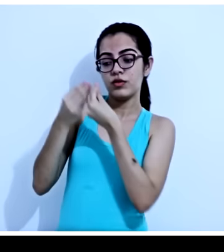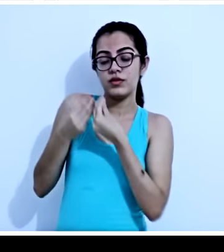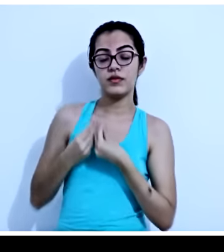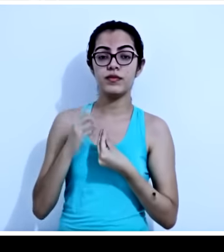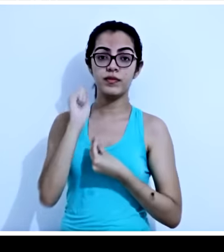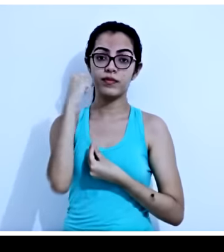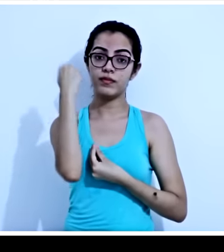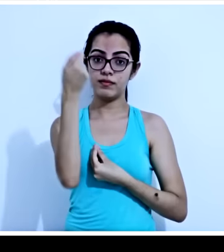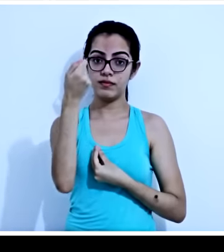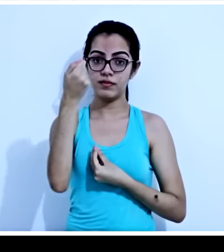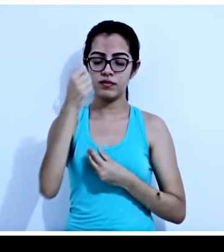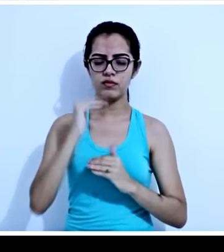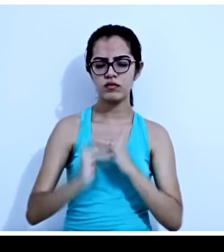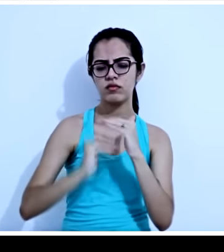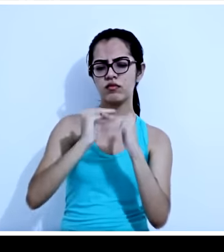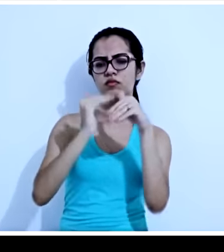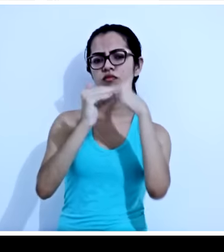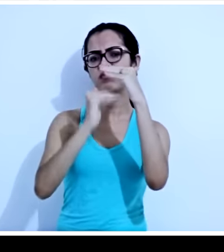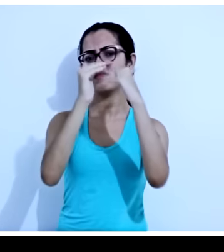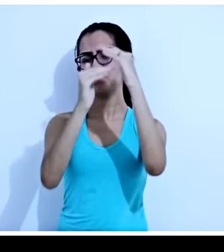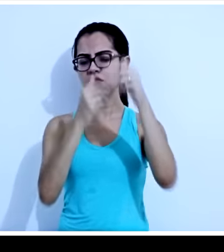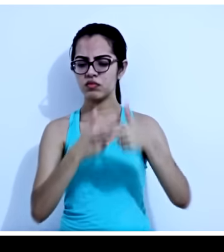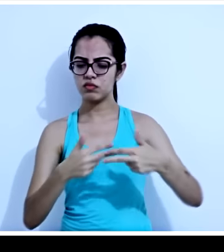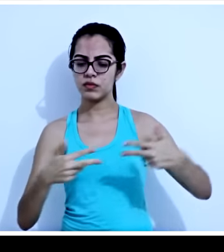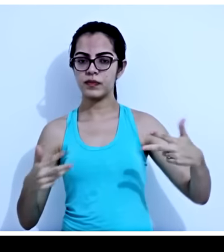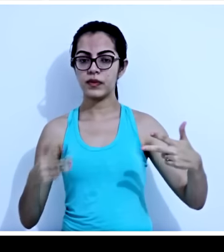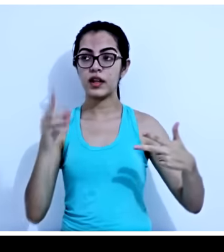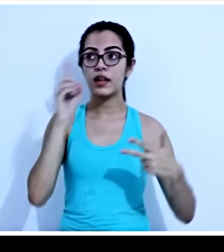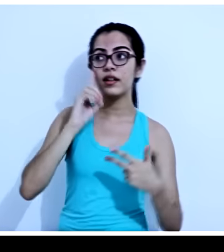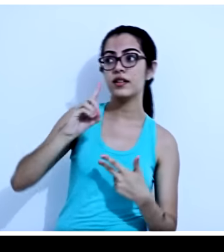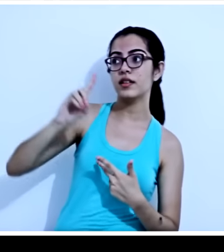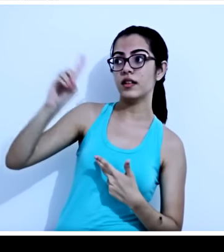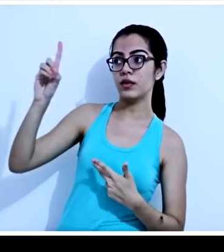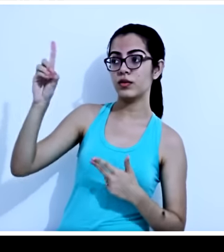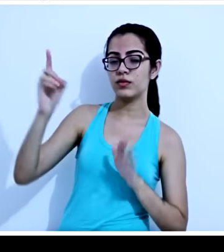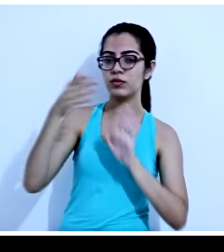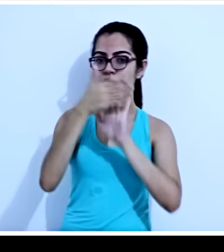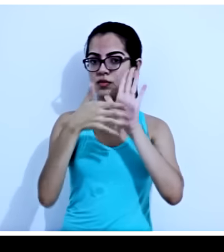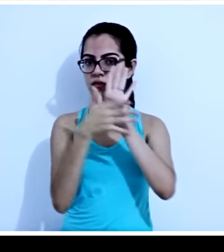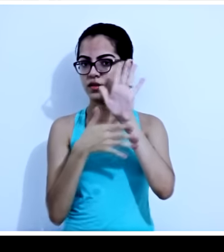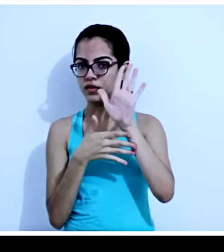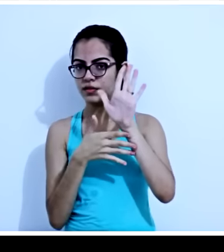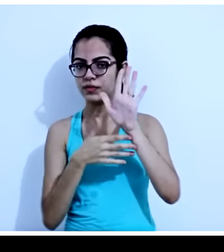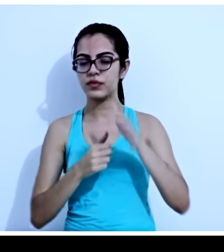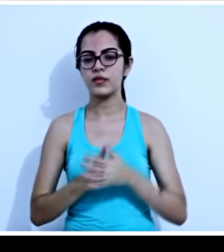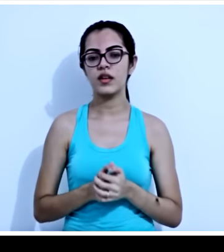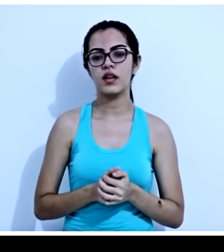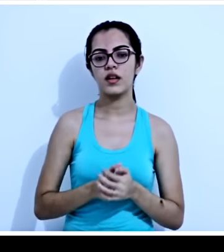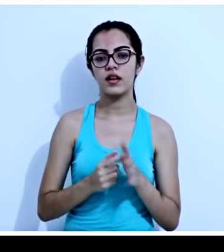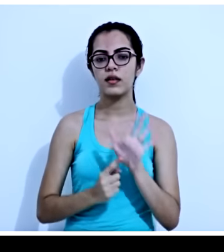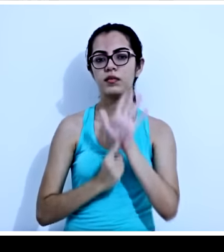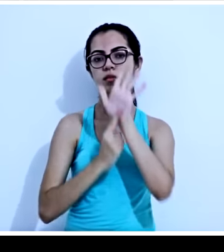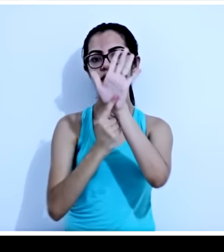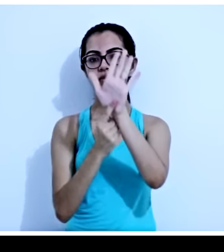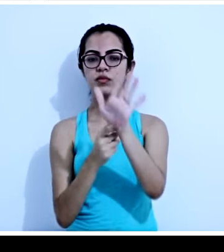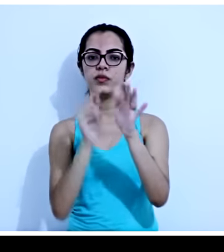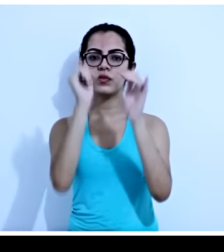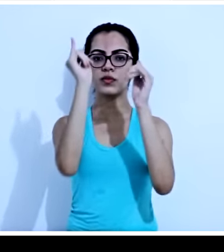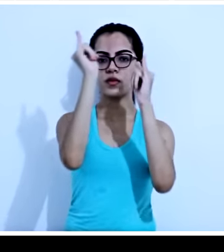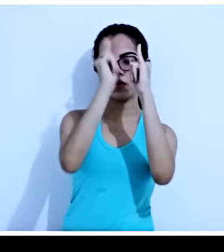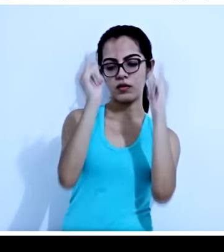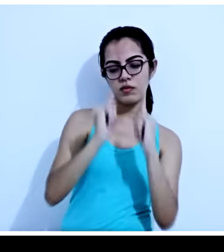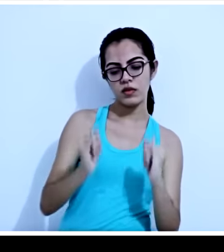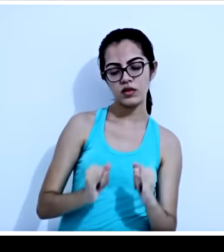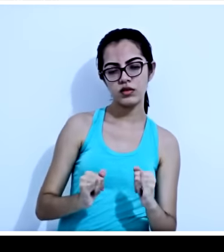ser construtores. Jesus, no Sermão do Monte, ele dá uma ilustração usando a figura